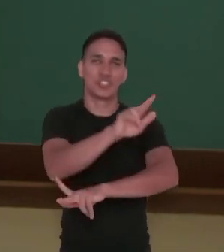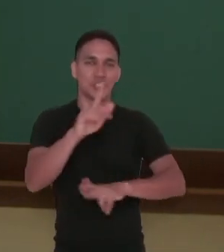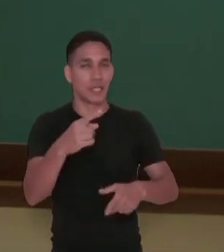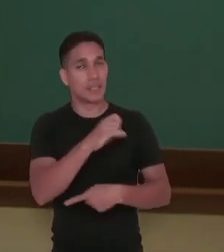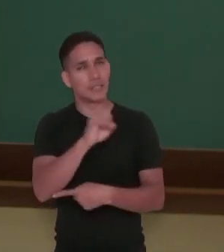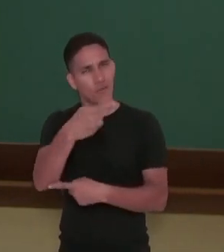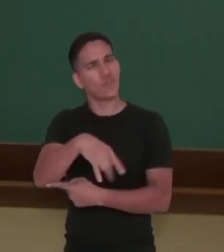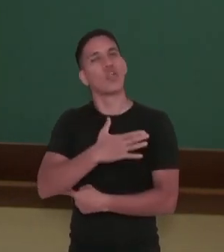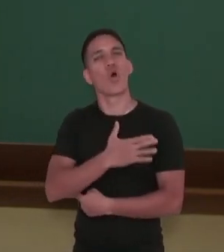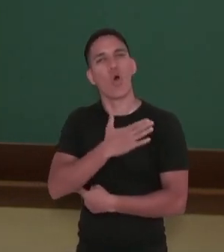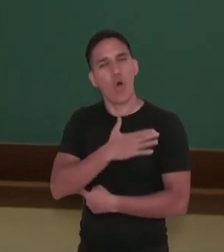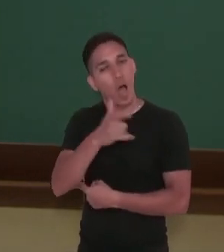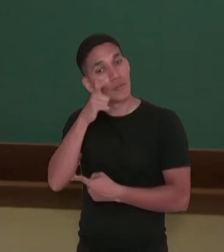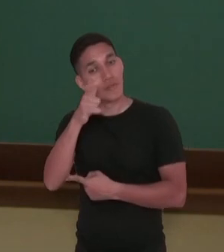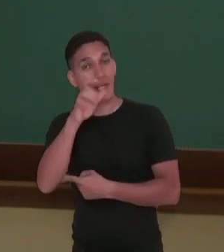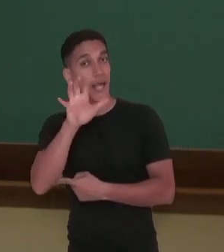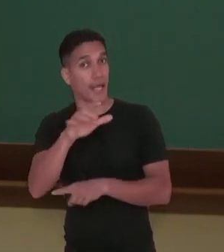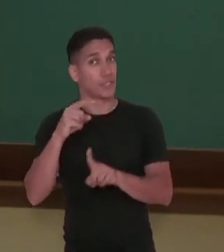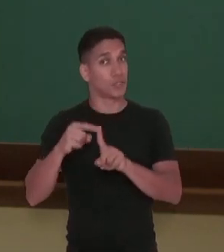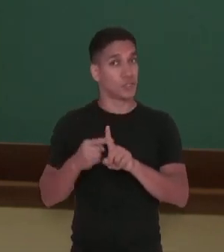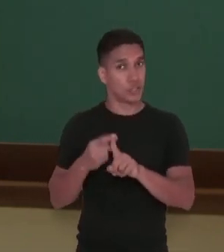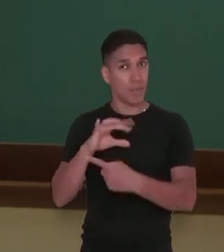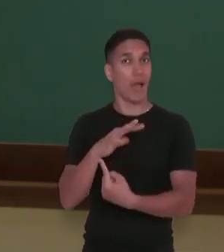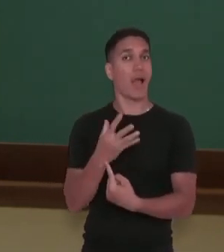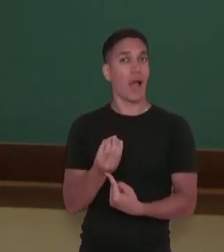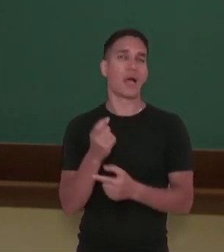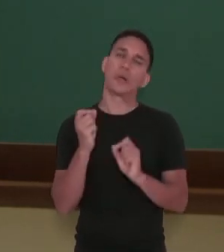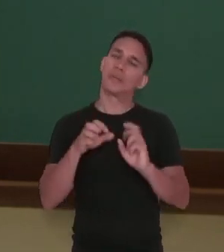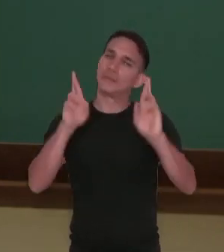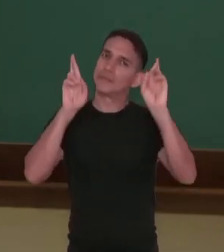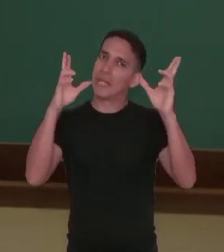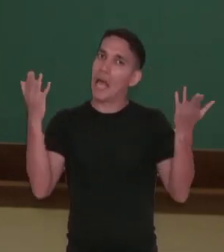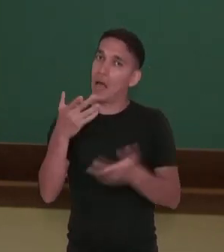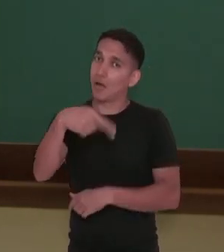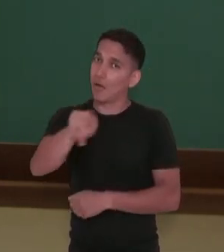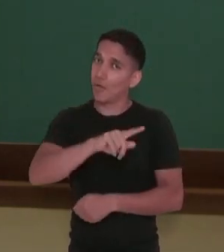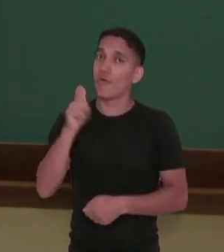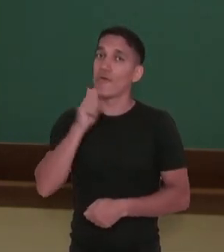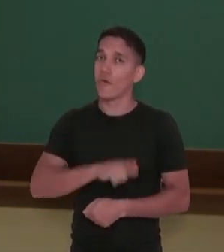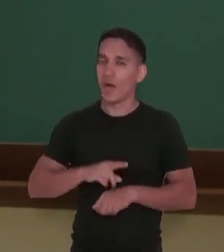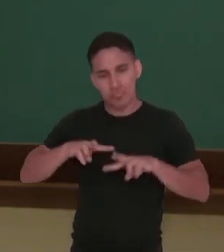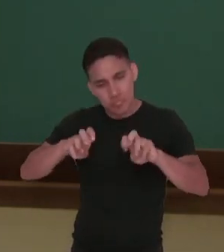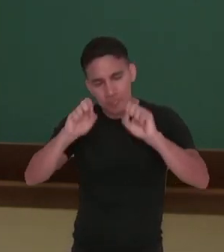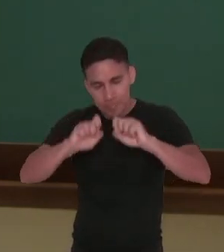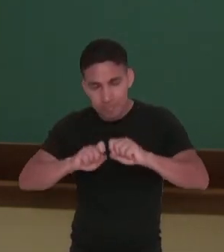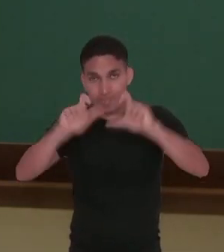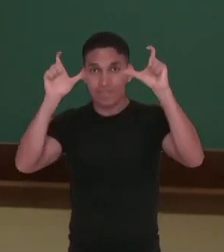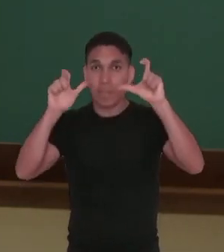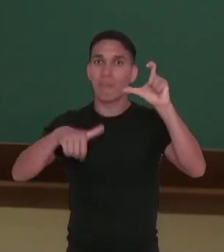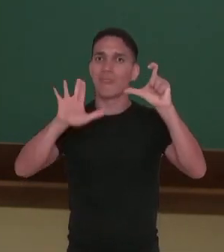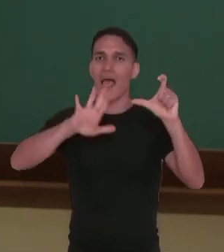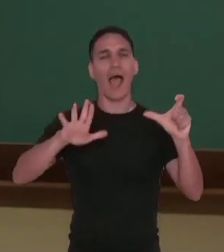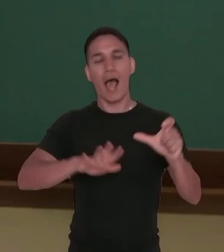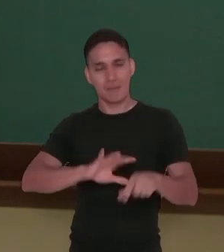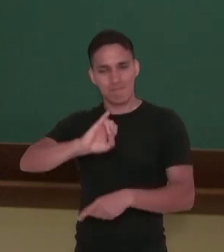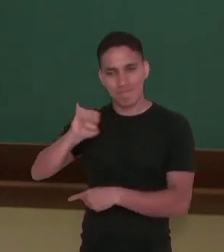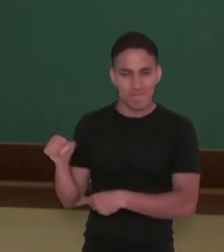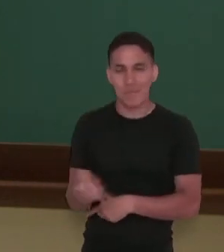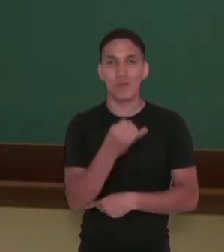Se você gosta e se interessa por esse tipo de arte, quem sabe agora é hora de você acordar e de repente